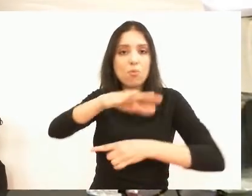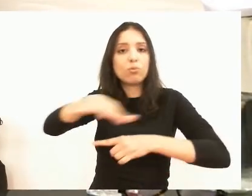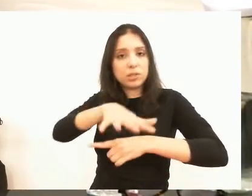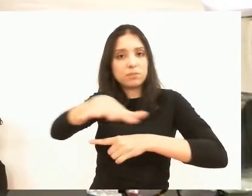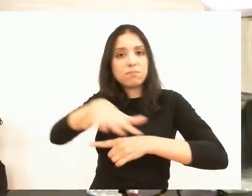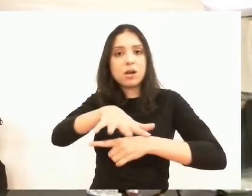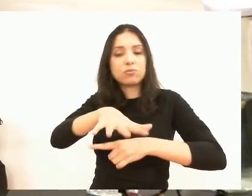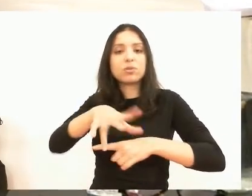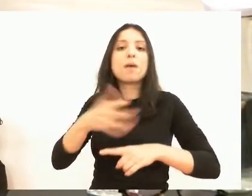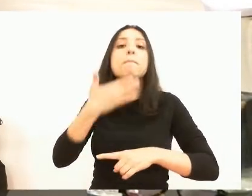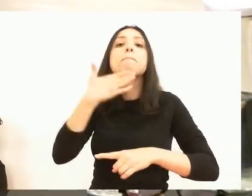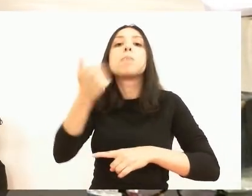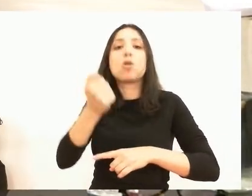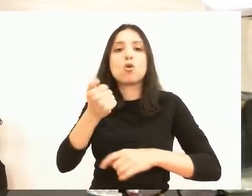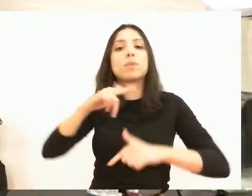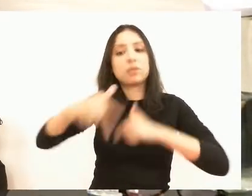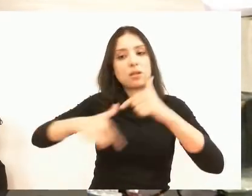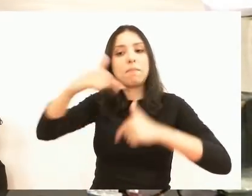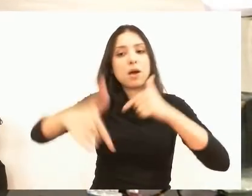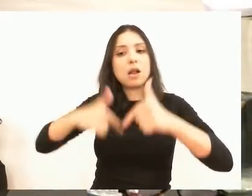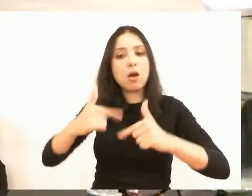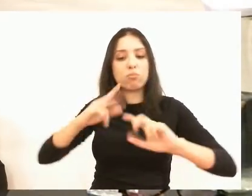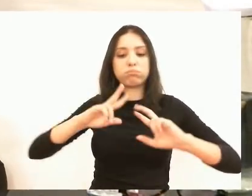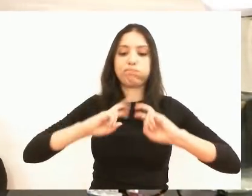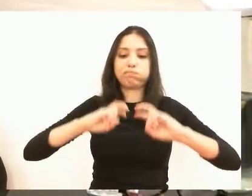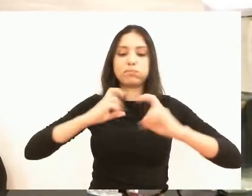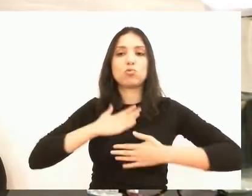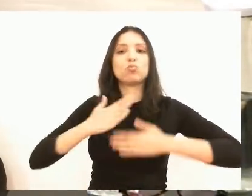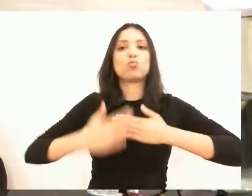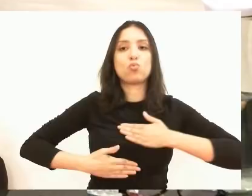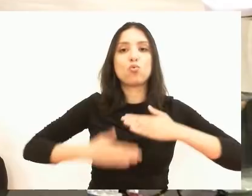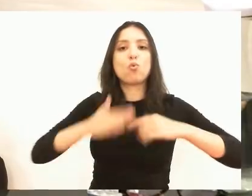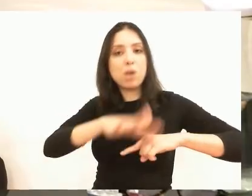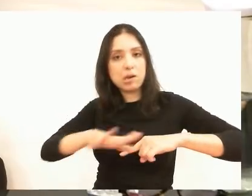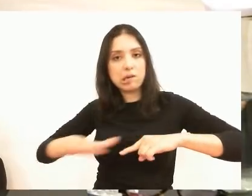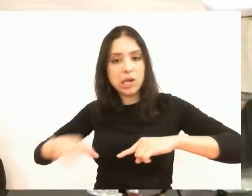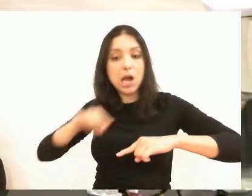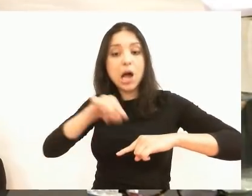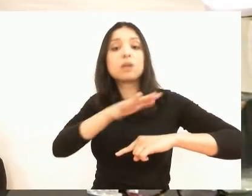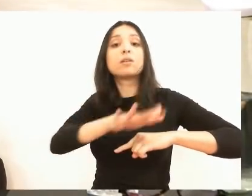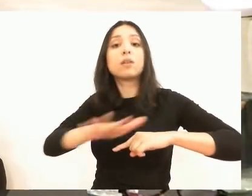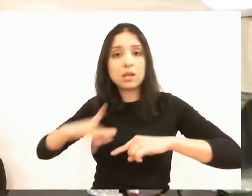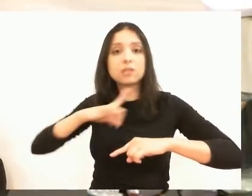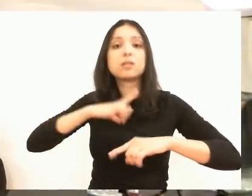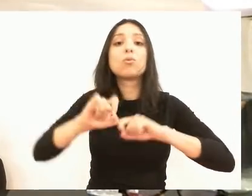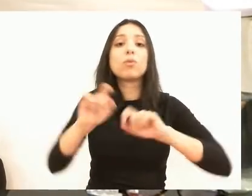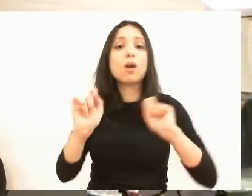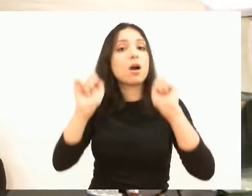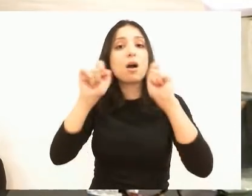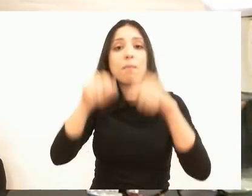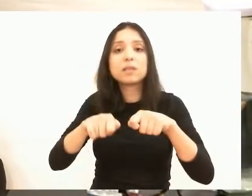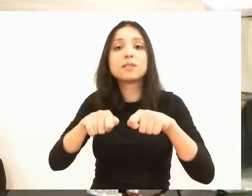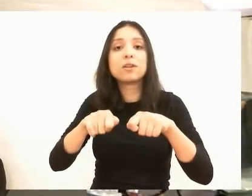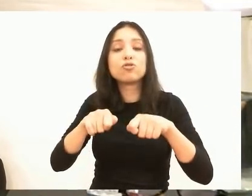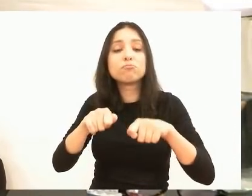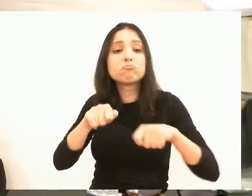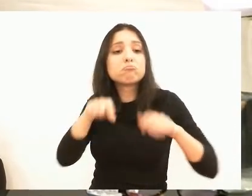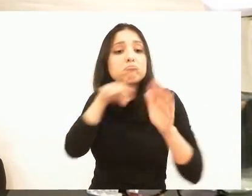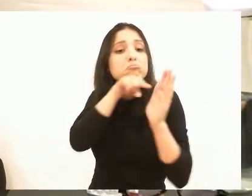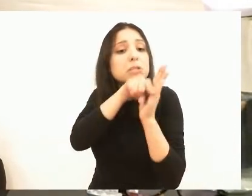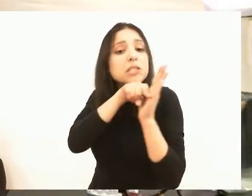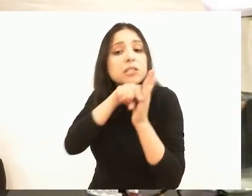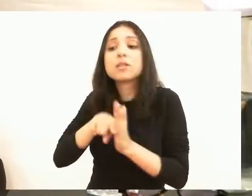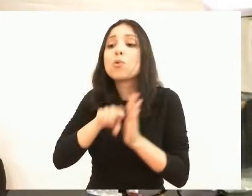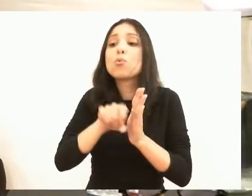trabalhar à escuta do corpo para criança a criança vai ter possibilidade de investigar o chão